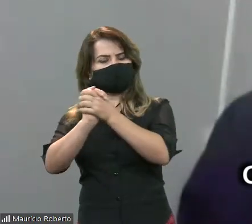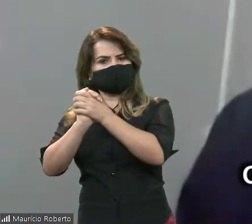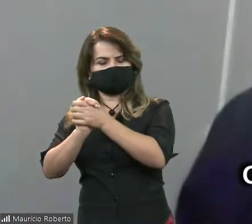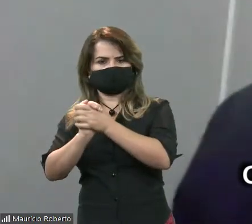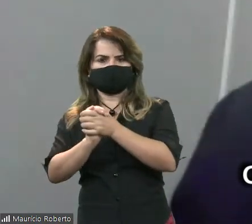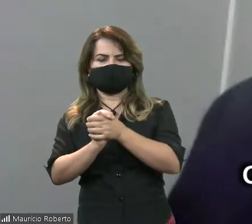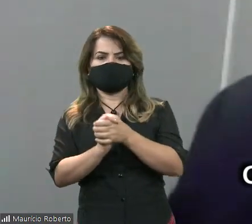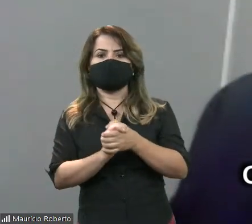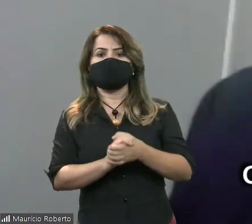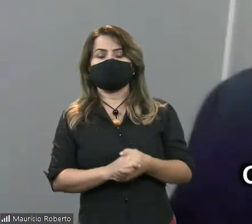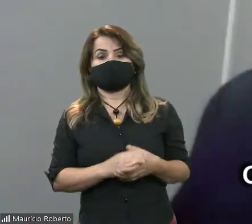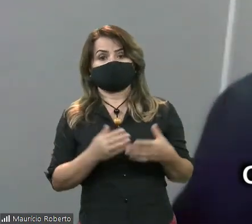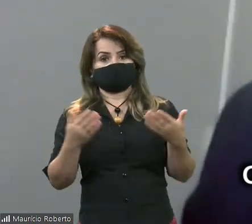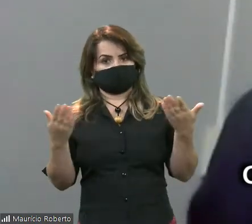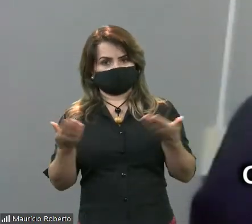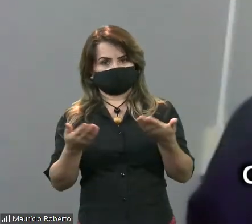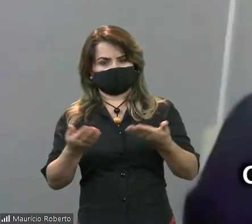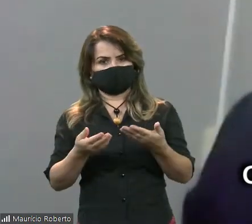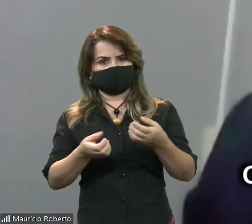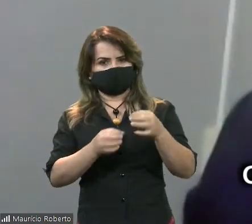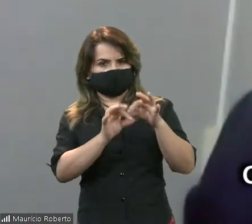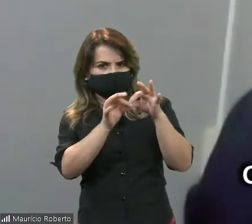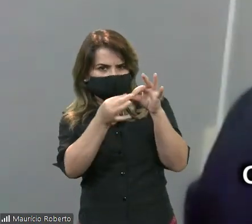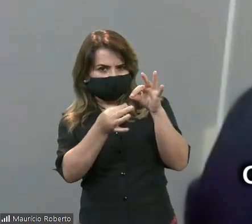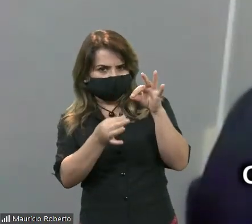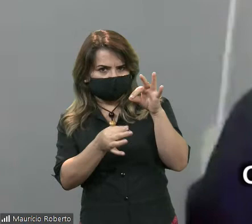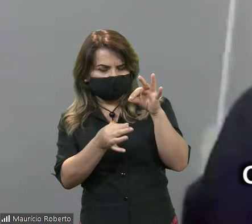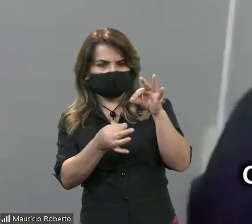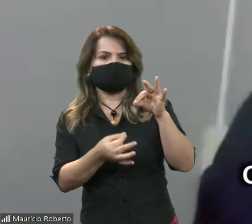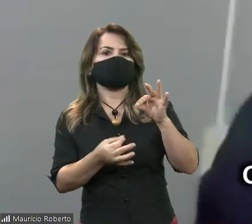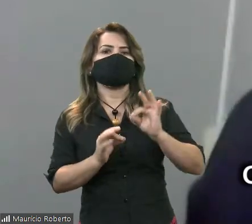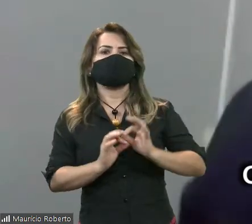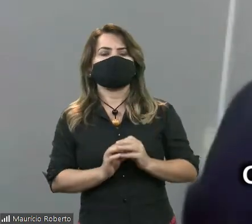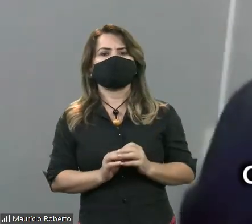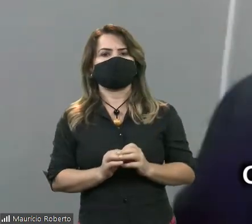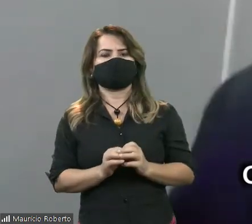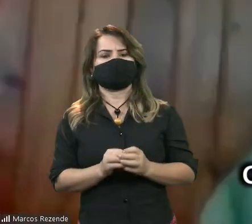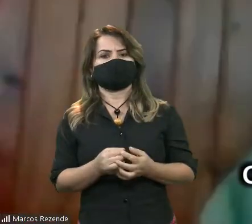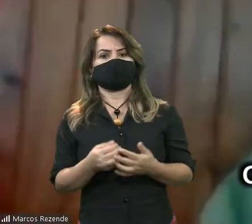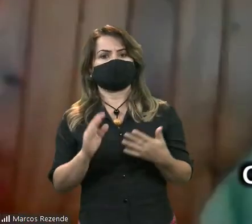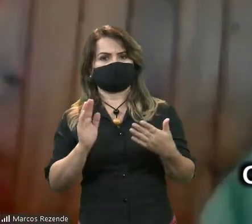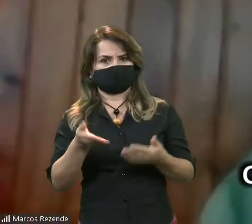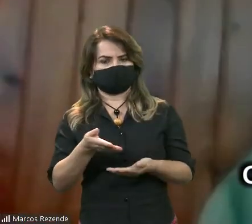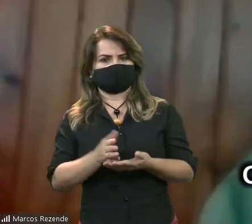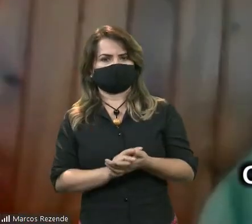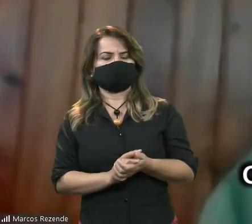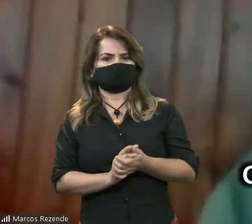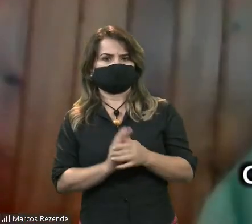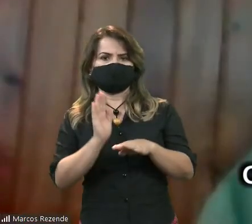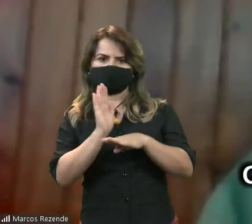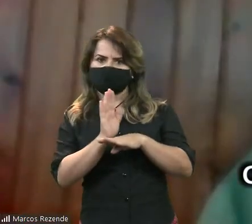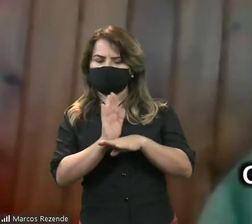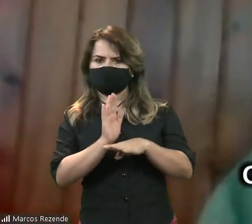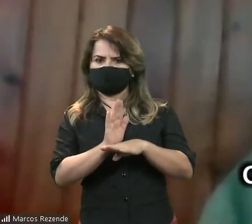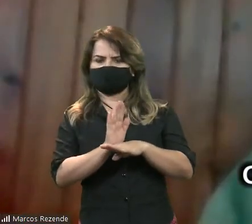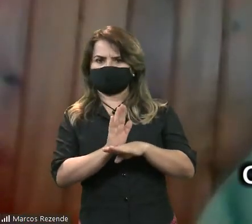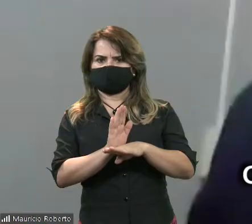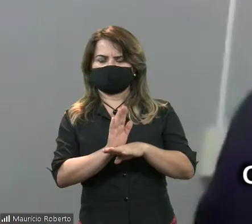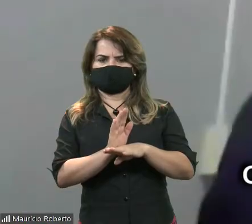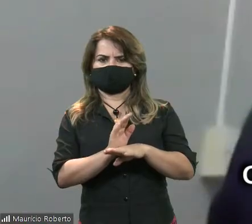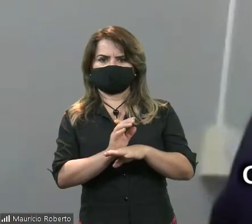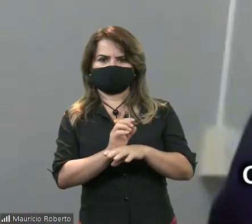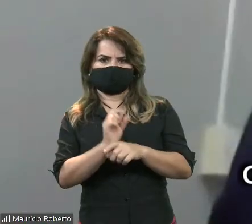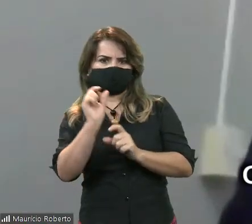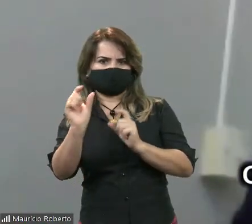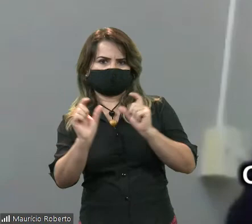nossa Câmara. Também serei breve, presidente, até já corroborando com as palavras